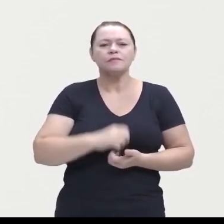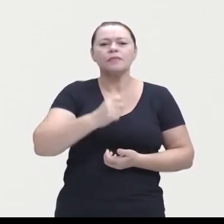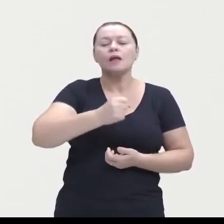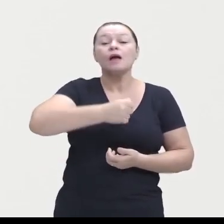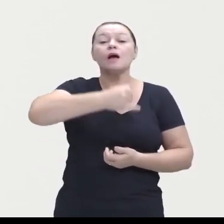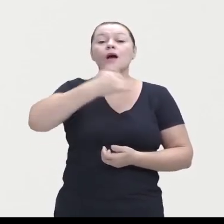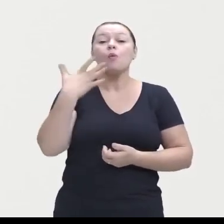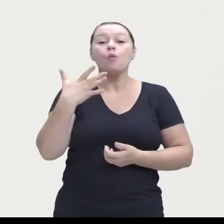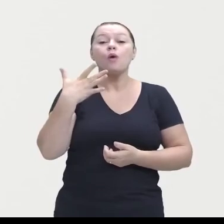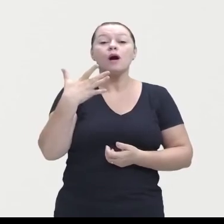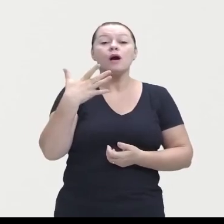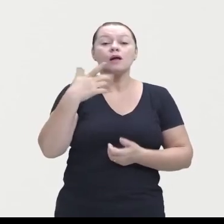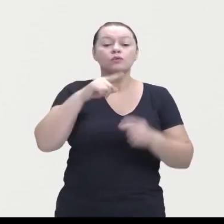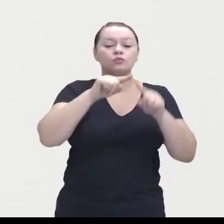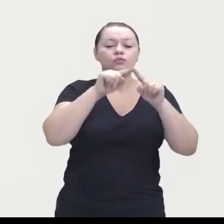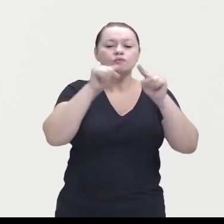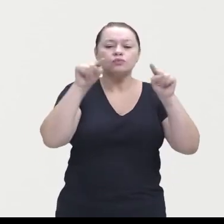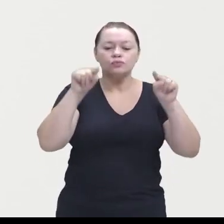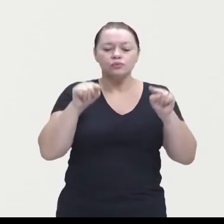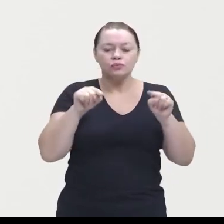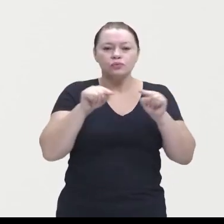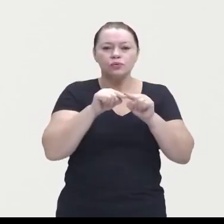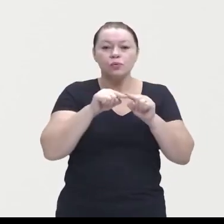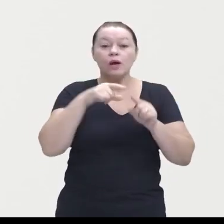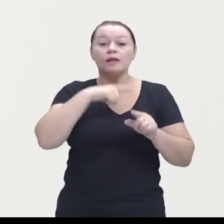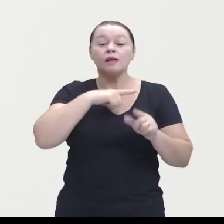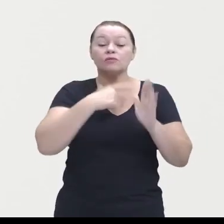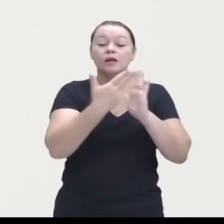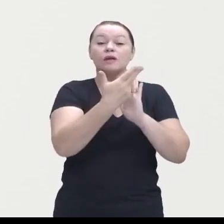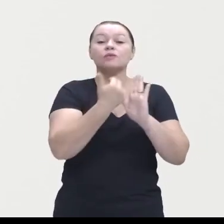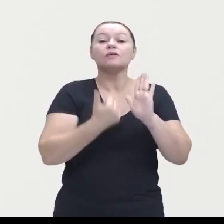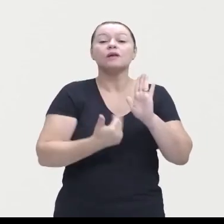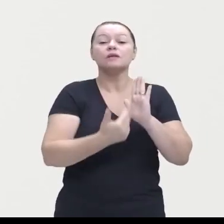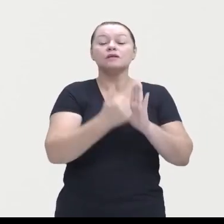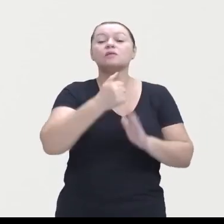Quantos quadrados há na figura?